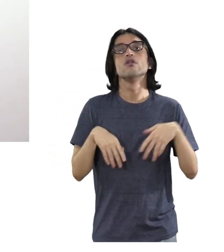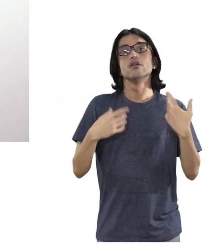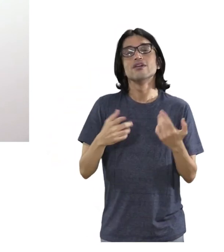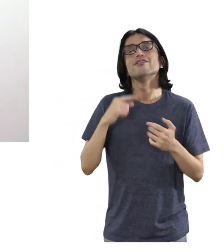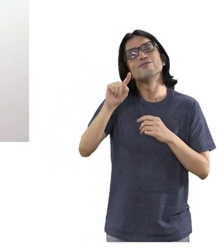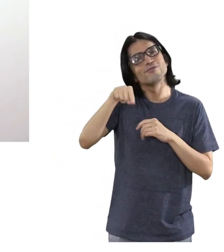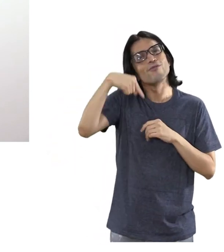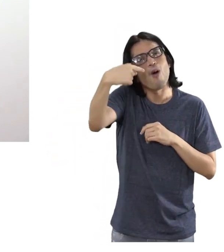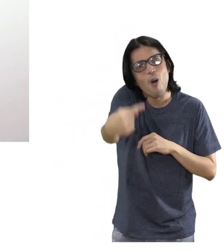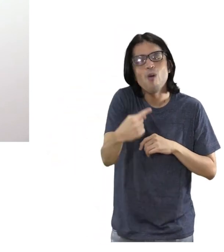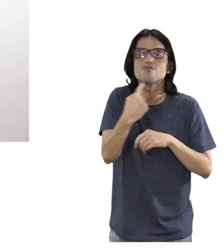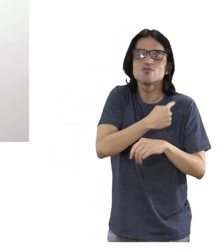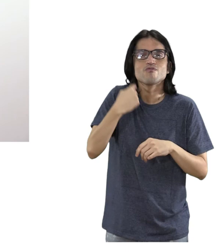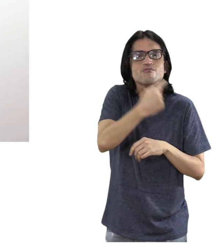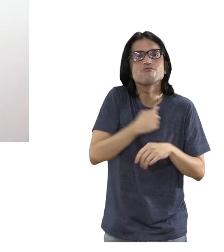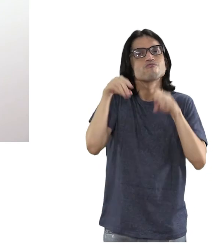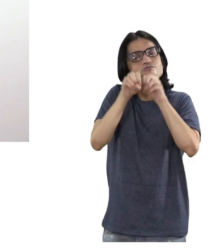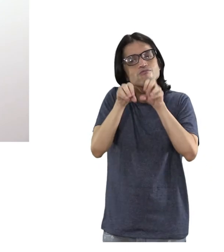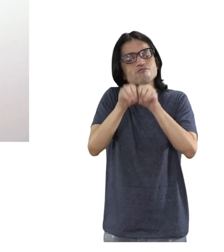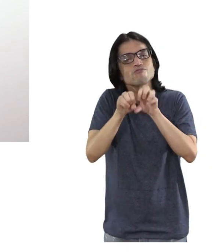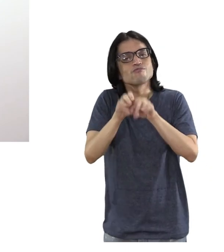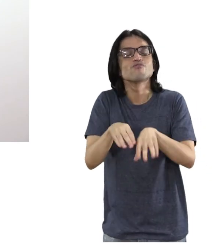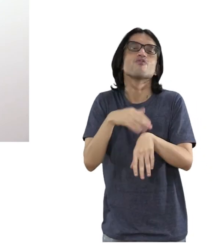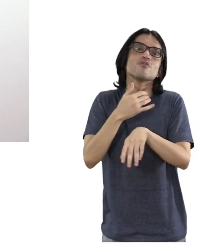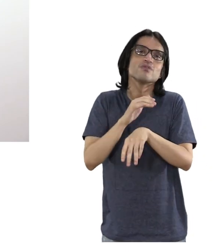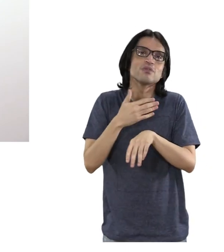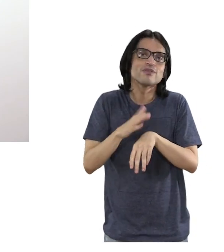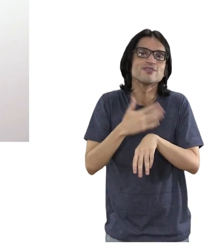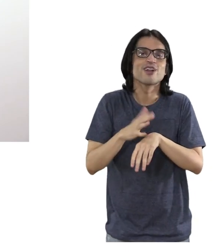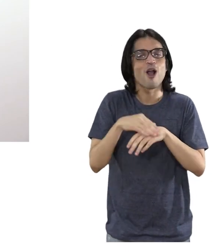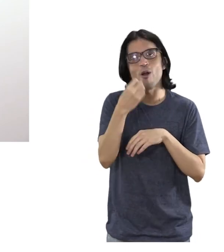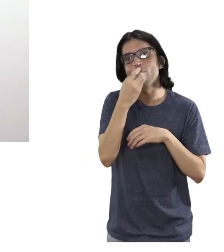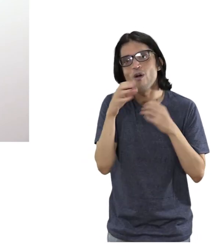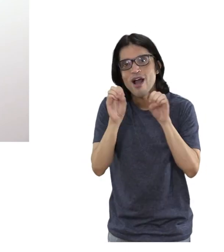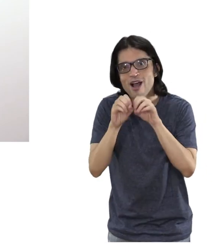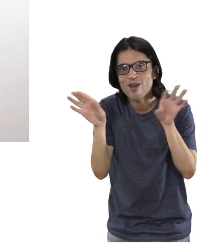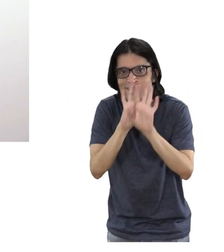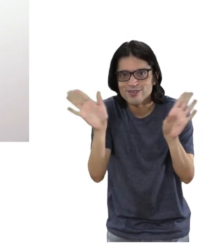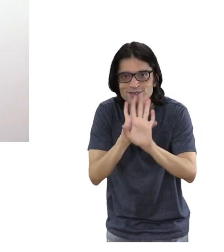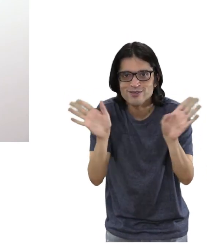estaremos colocando tudo isso em prática em nossas aulas. Boa aula e até o próximo encontro.